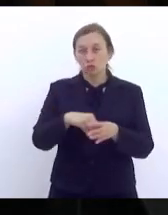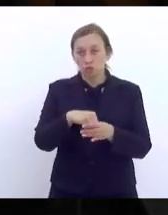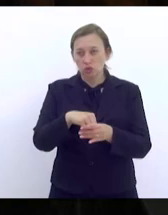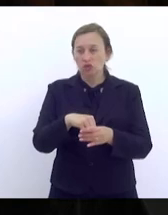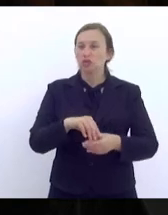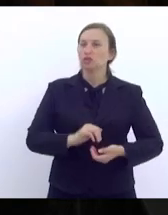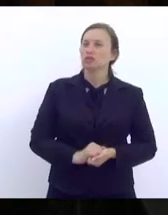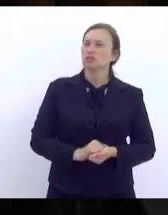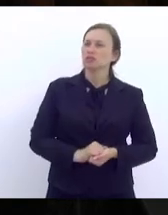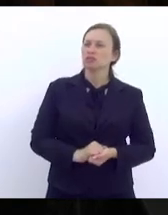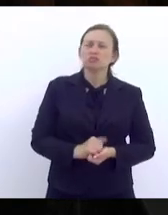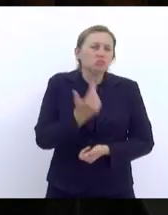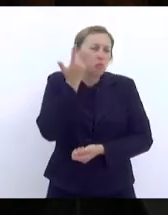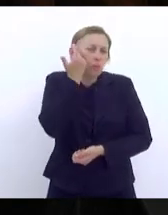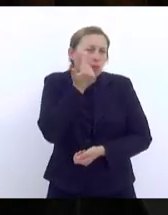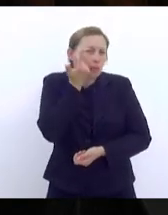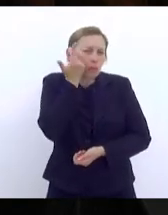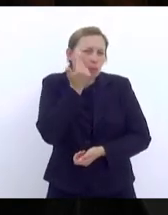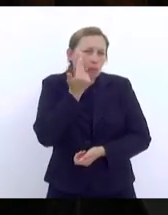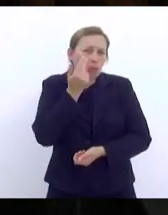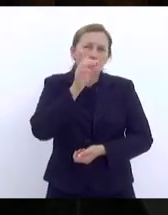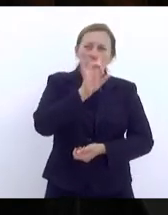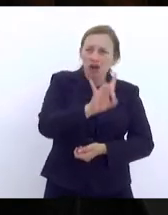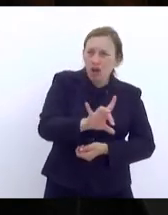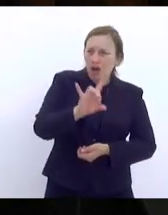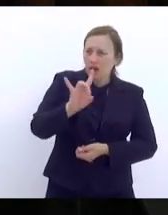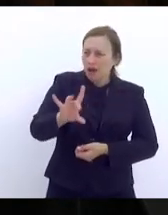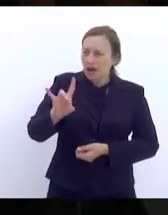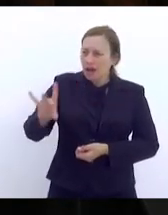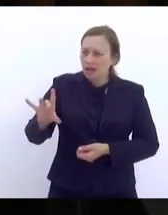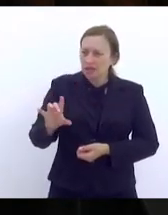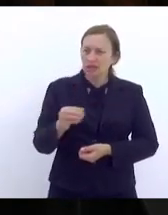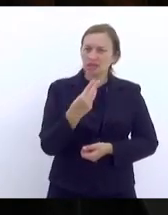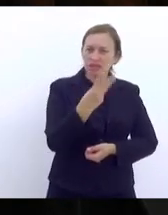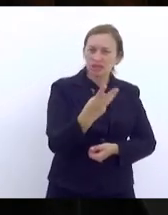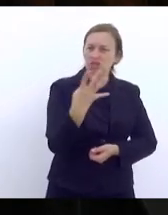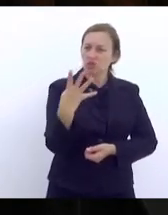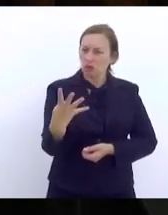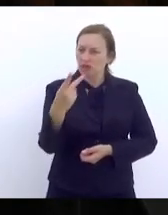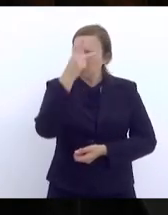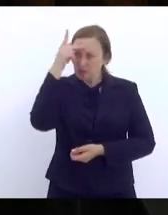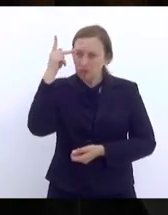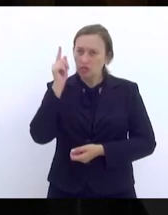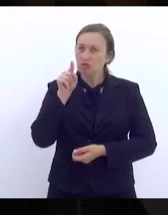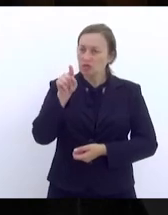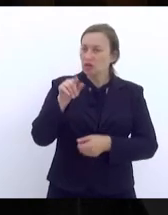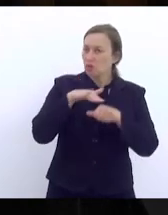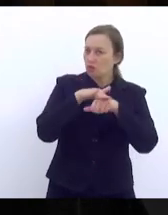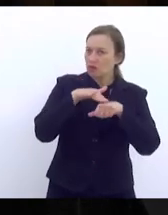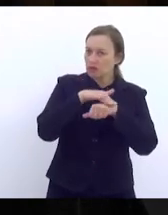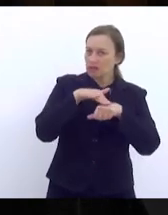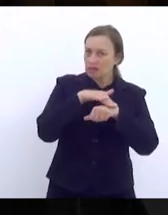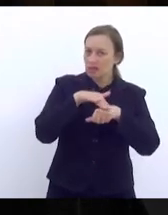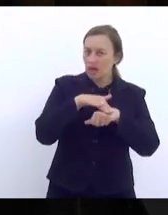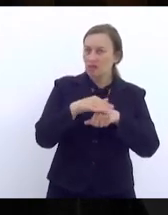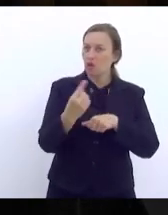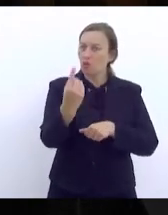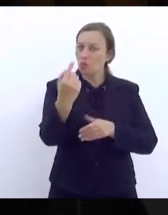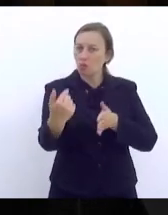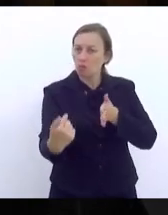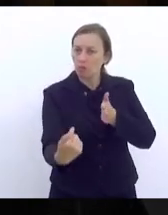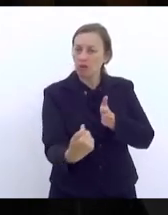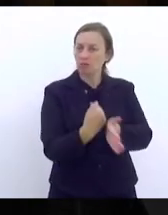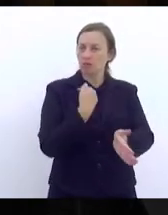era muito comum em cada três quatro eleitores que você abordava um lhe perguntar